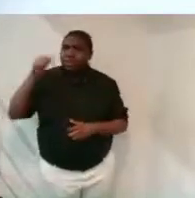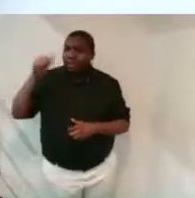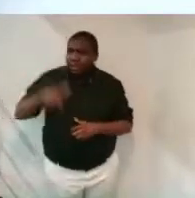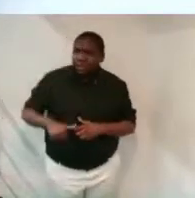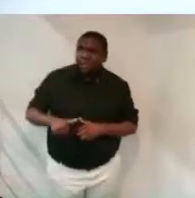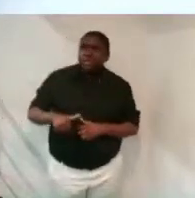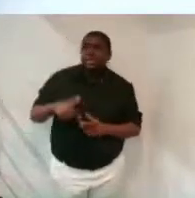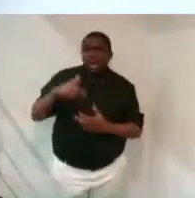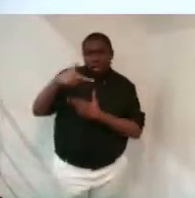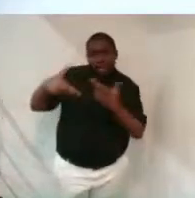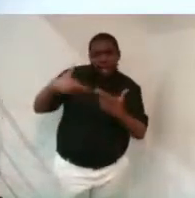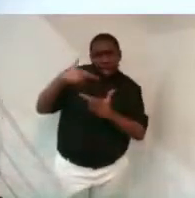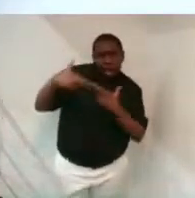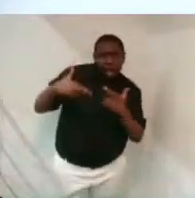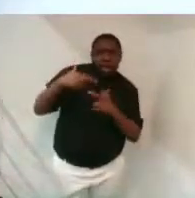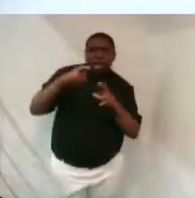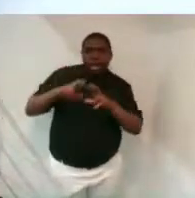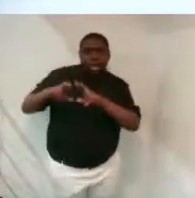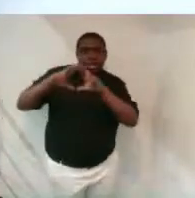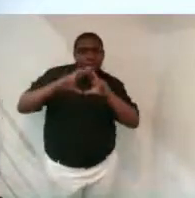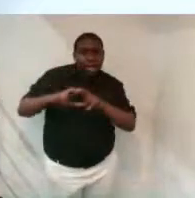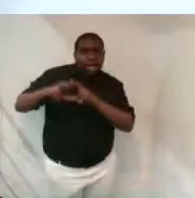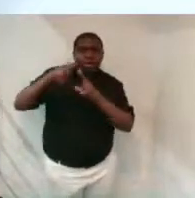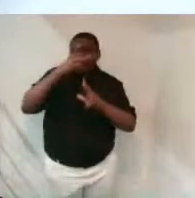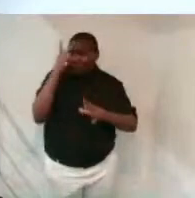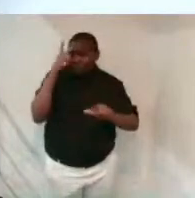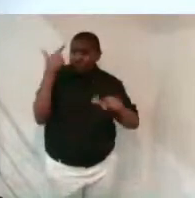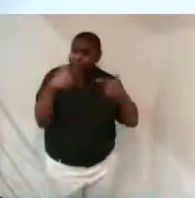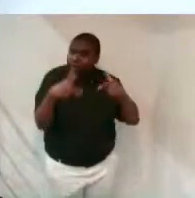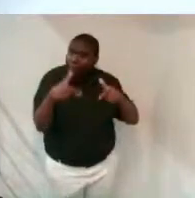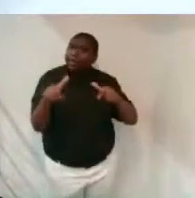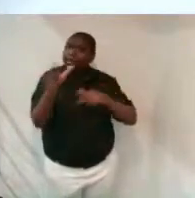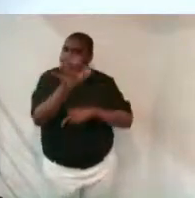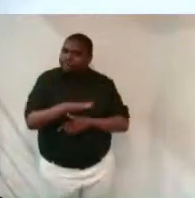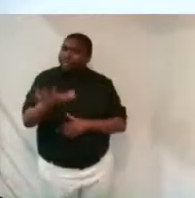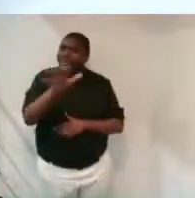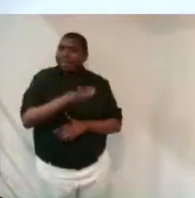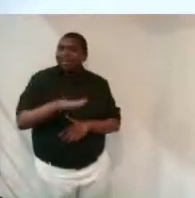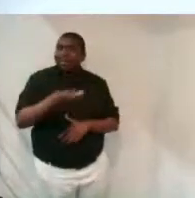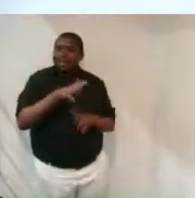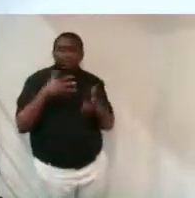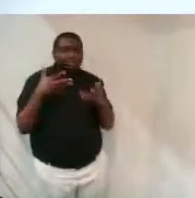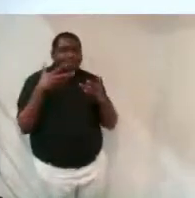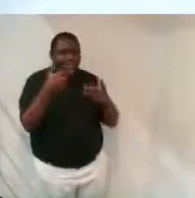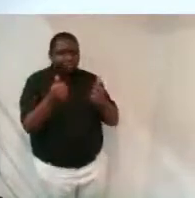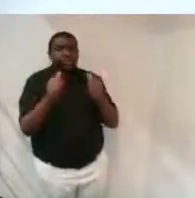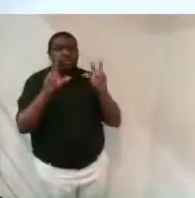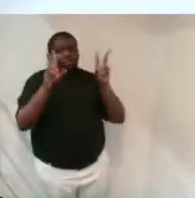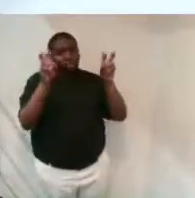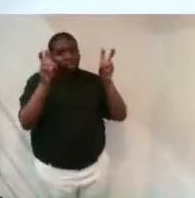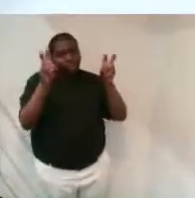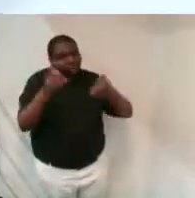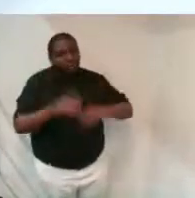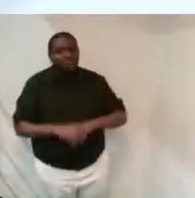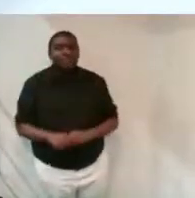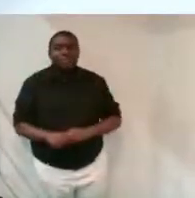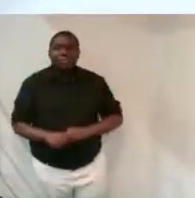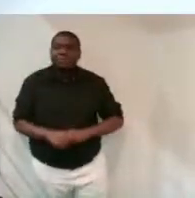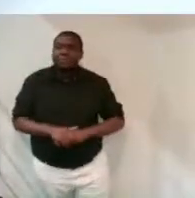são verdadeiros agentes ambientais, guerreiros aí que trabalham com essa temática. Nós